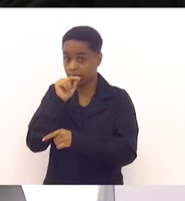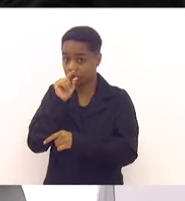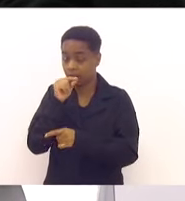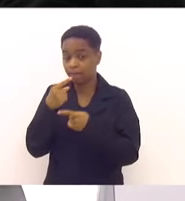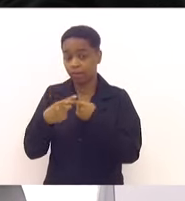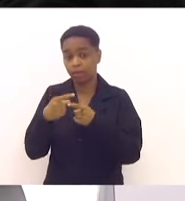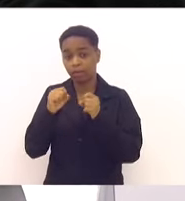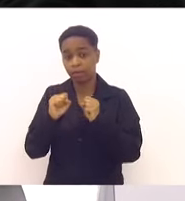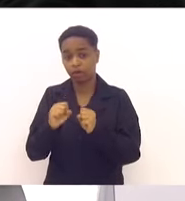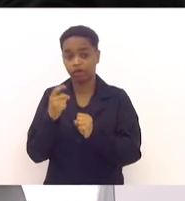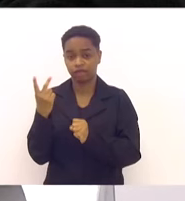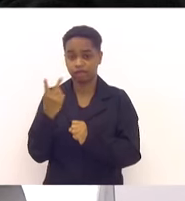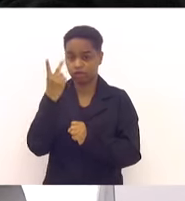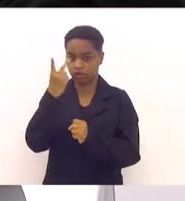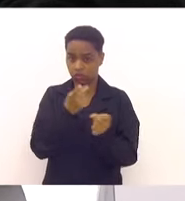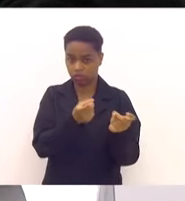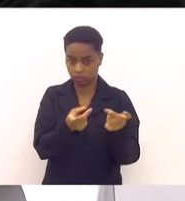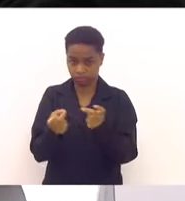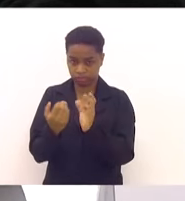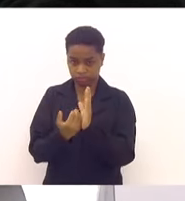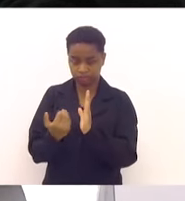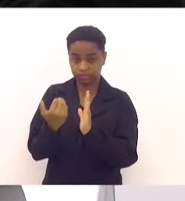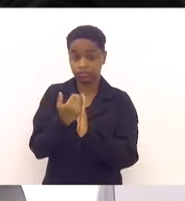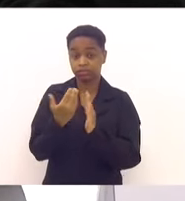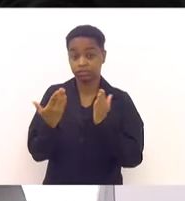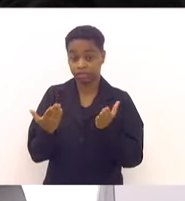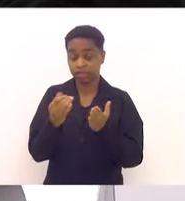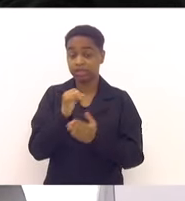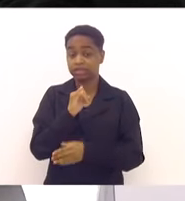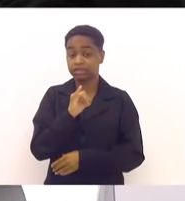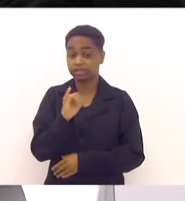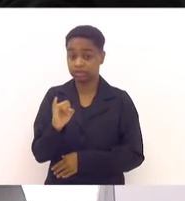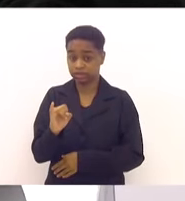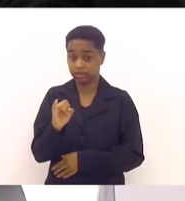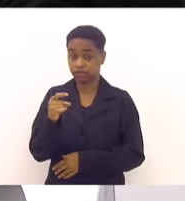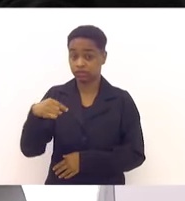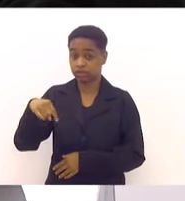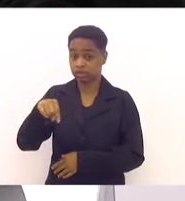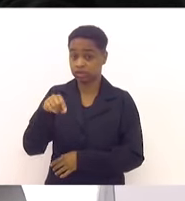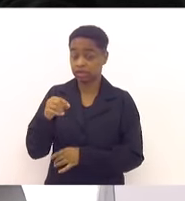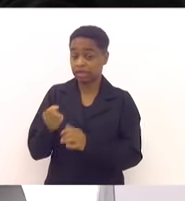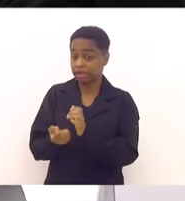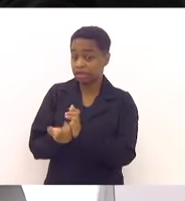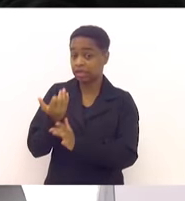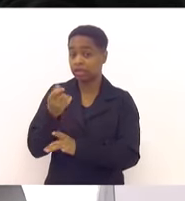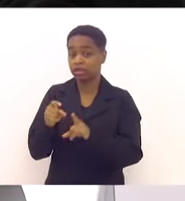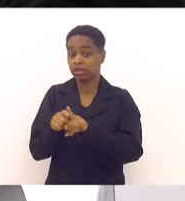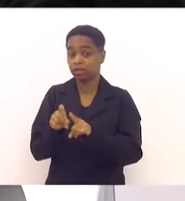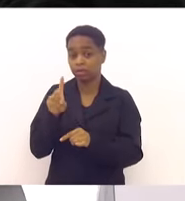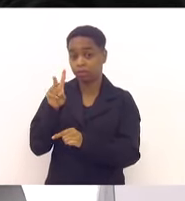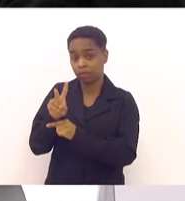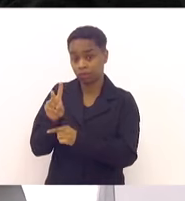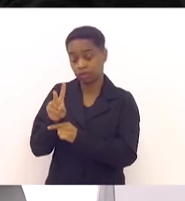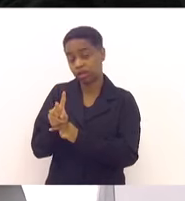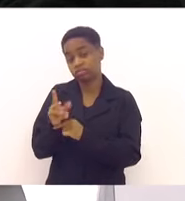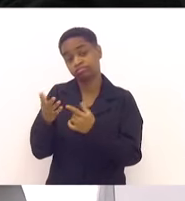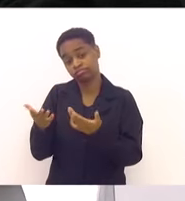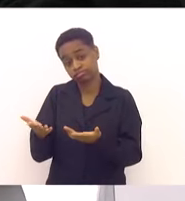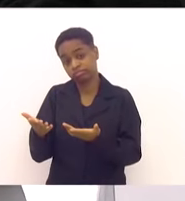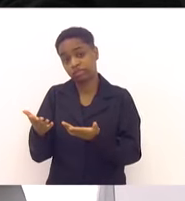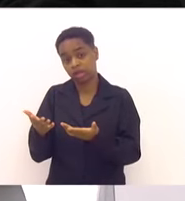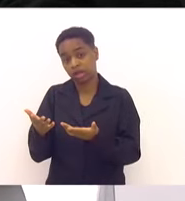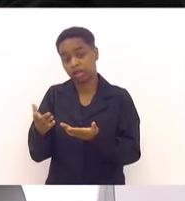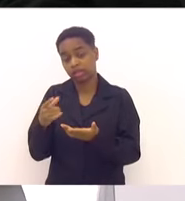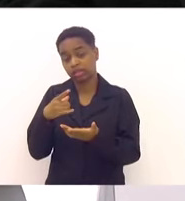valor comercial muito grande. Muito grande. Então, se você cria e protege a criação, lei da oferta e procura. Se